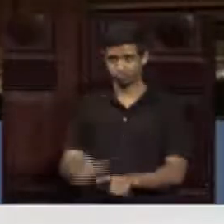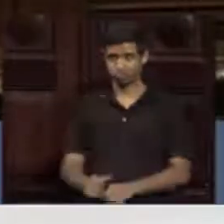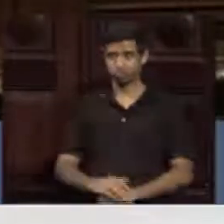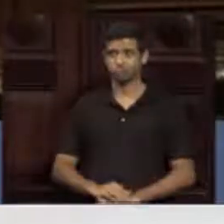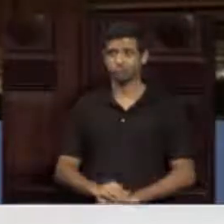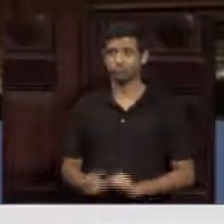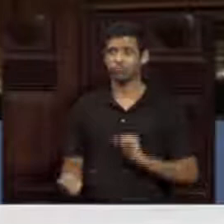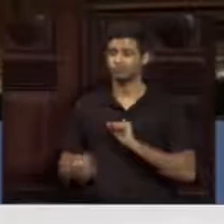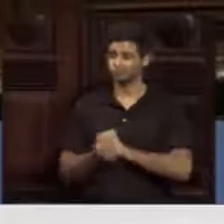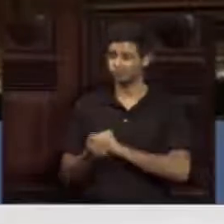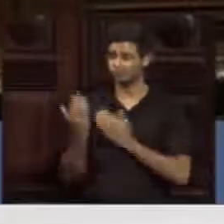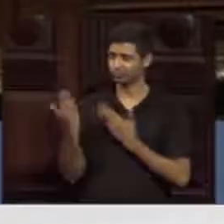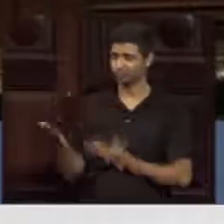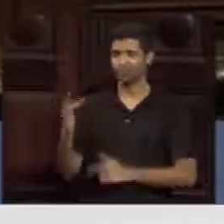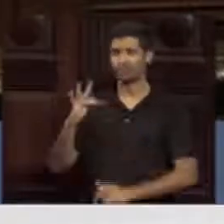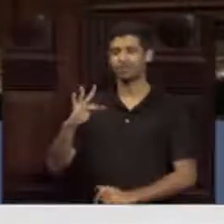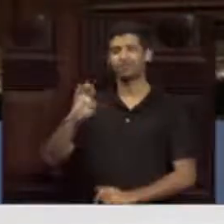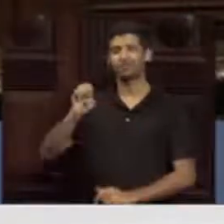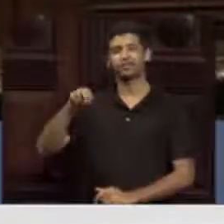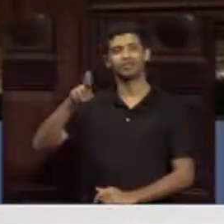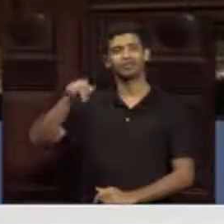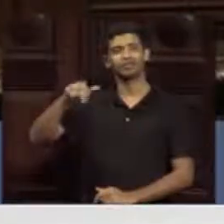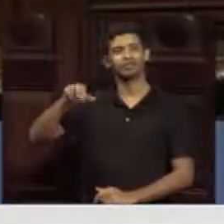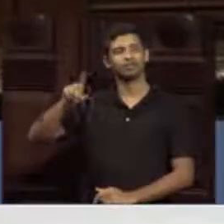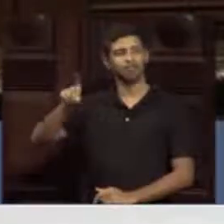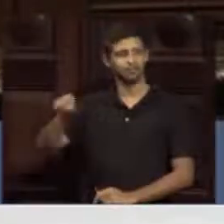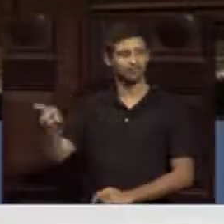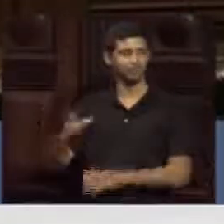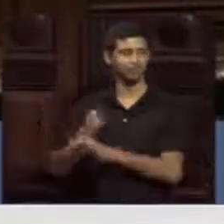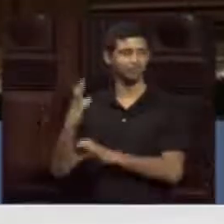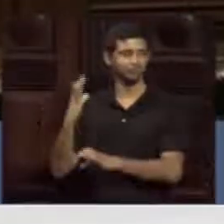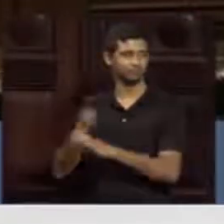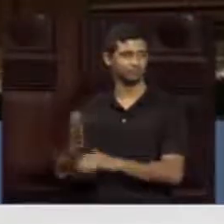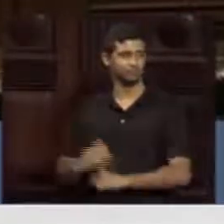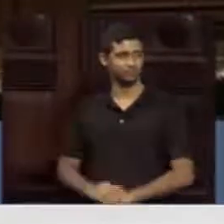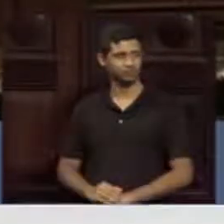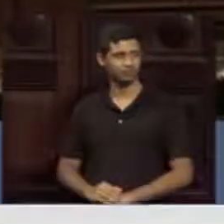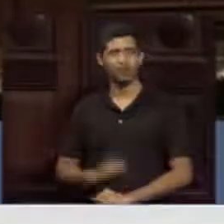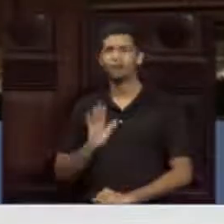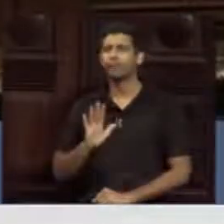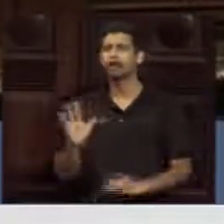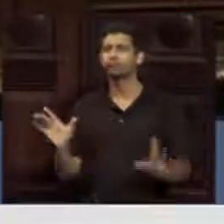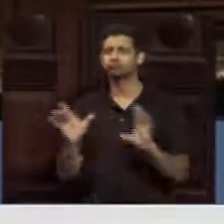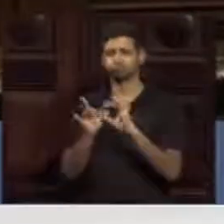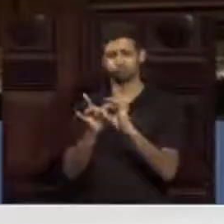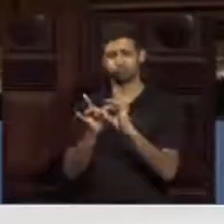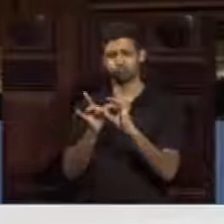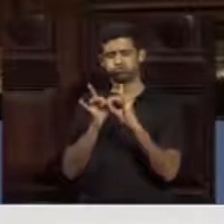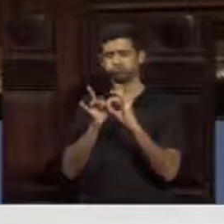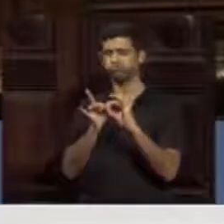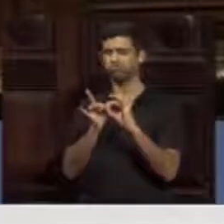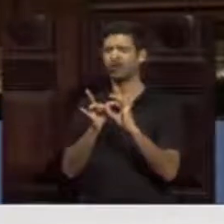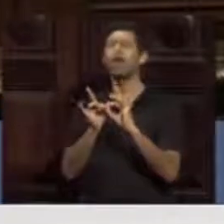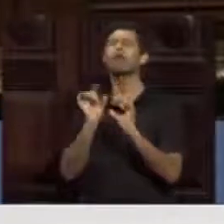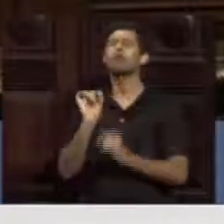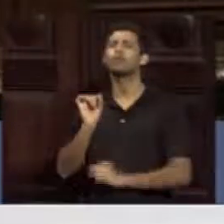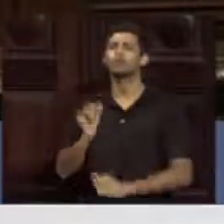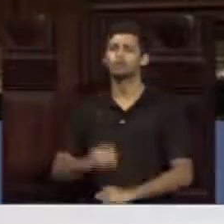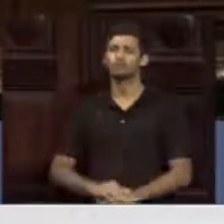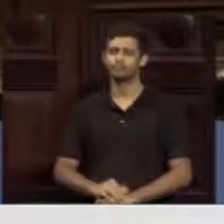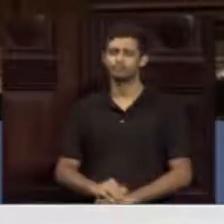junto com Fernando McDowell, contra o linhão. O que era o linhão? É